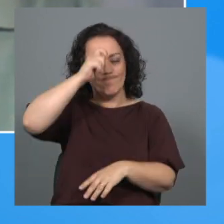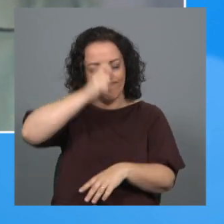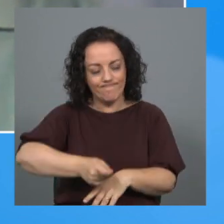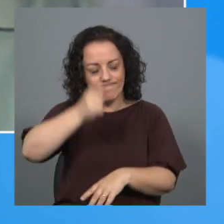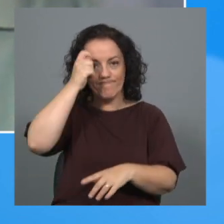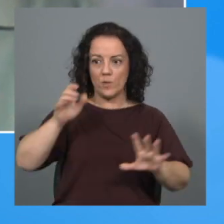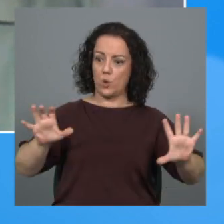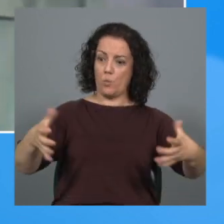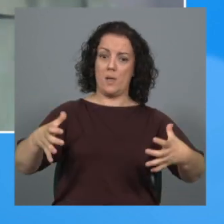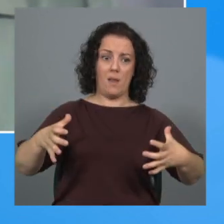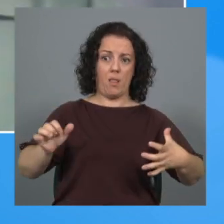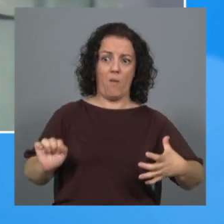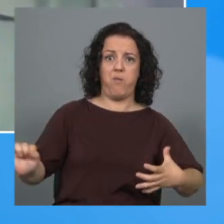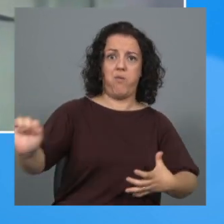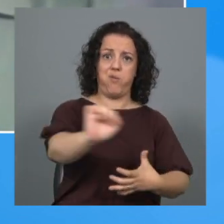todos.